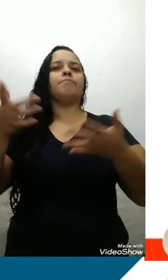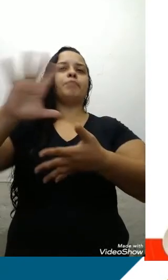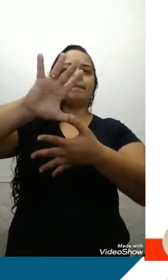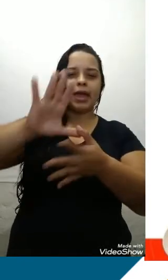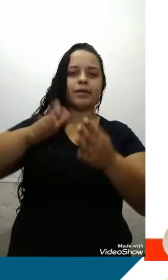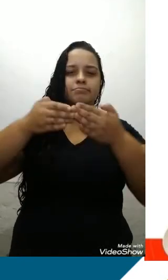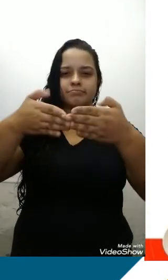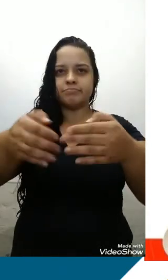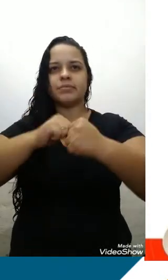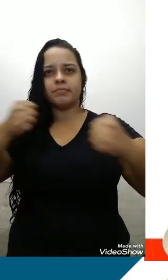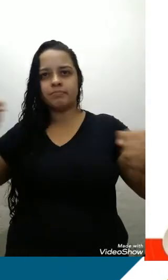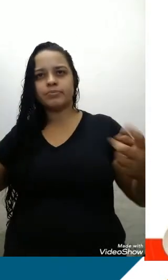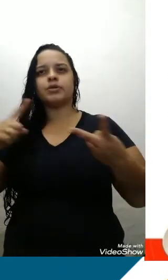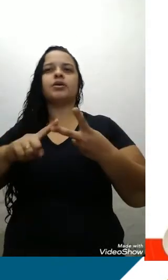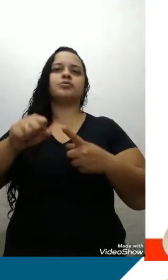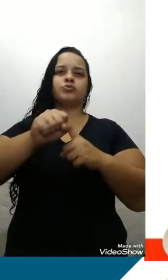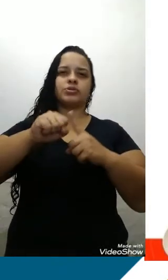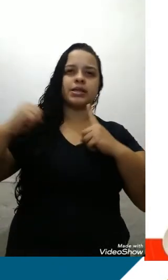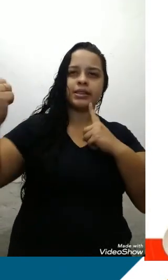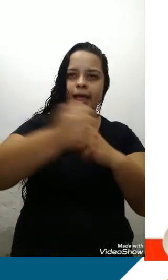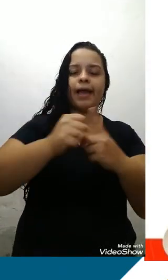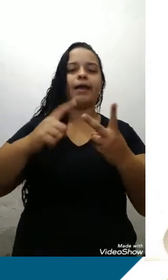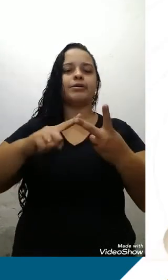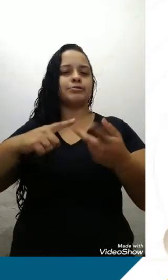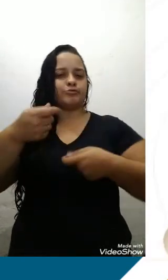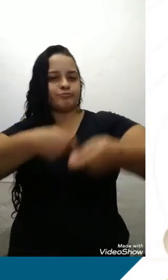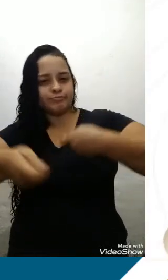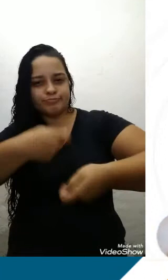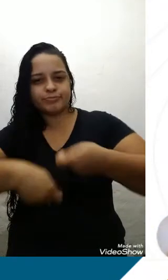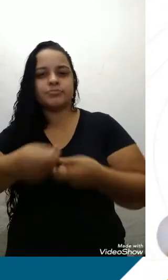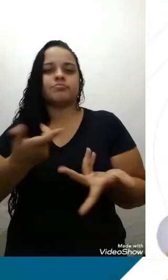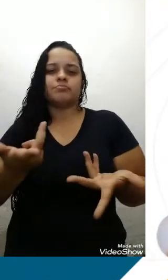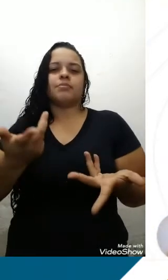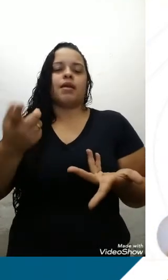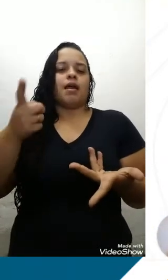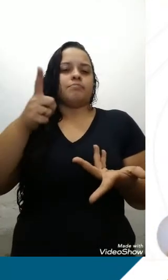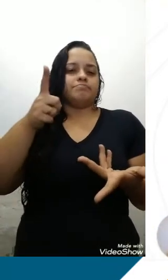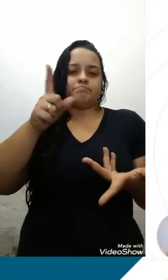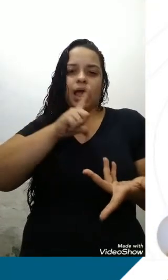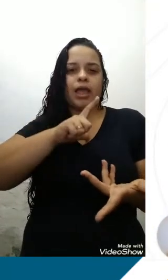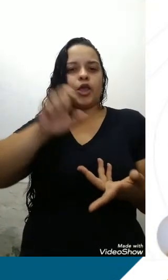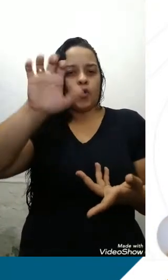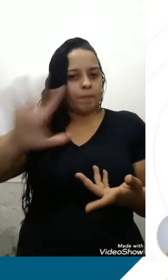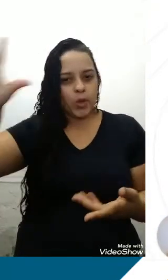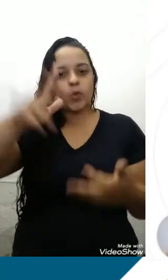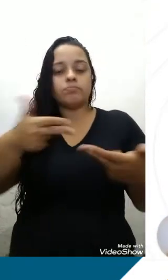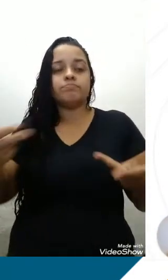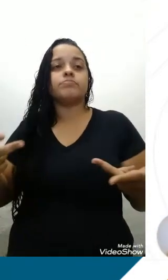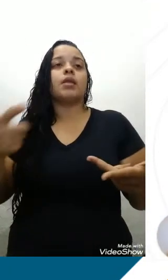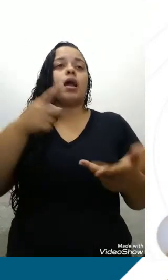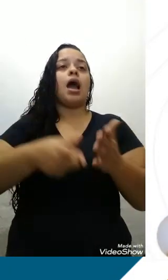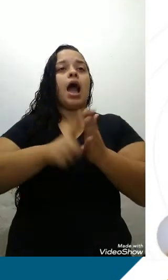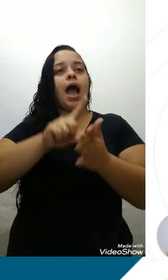já existiam e o comércio entre os continentes africanos, asiático e europeu. Então, sobre a América, vocês viram